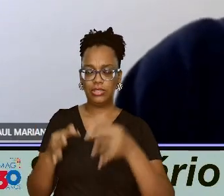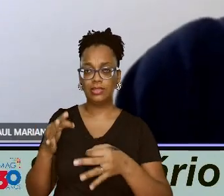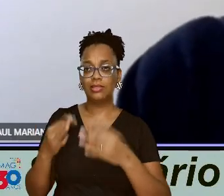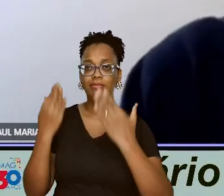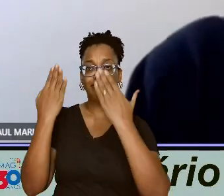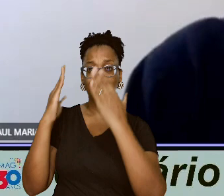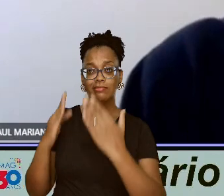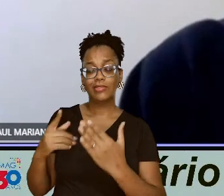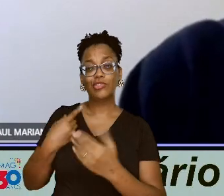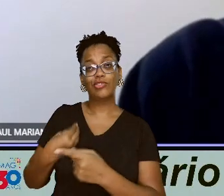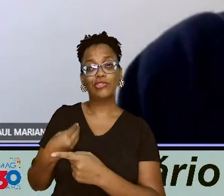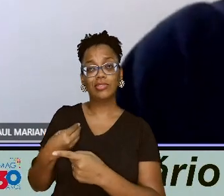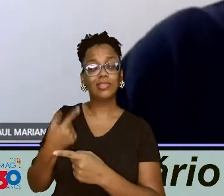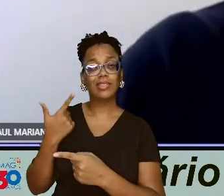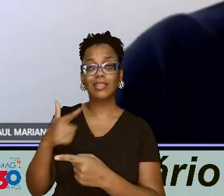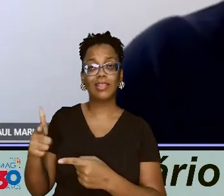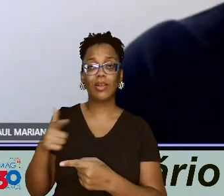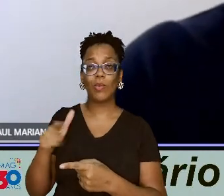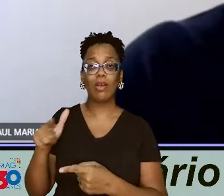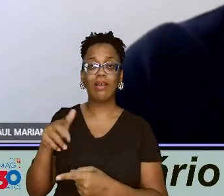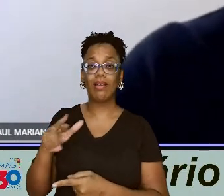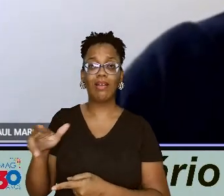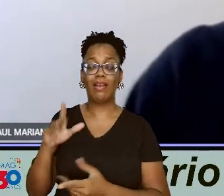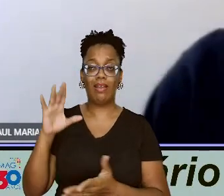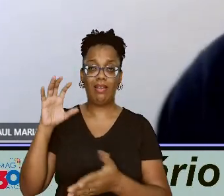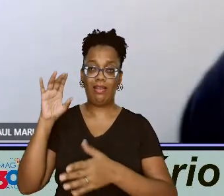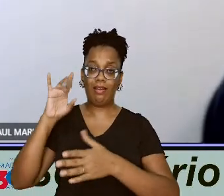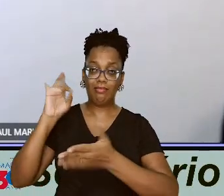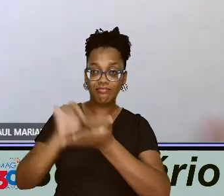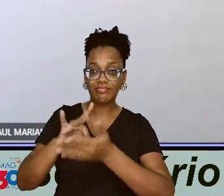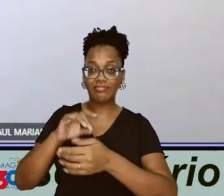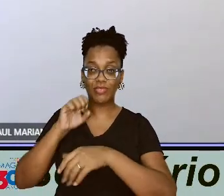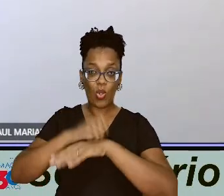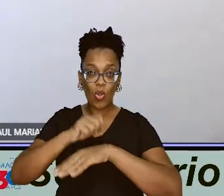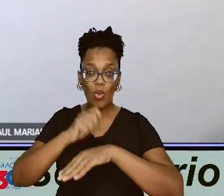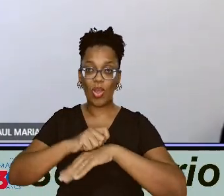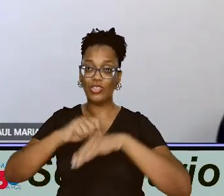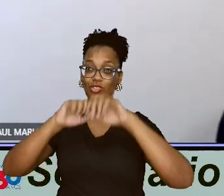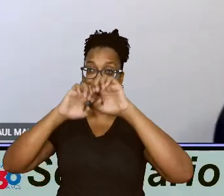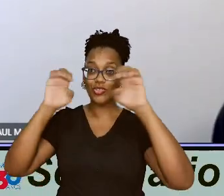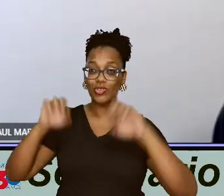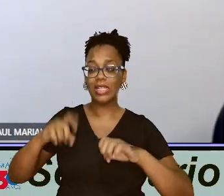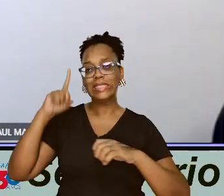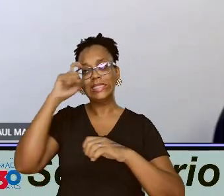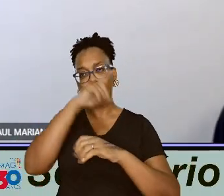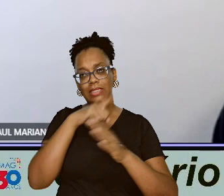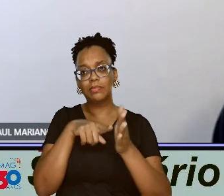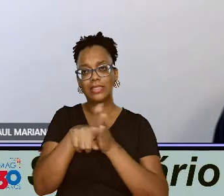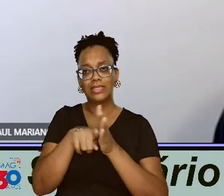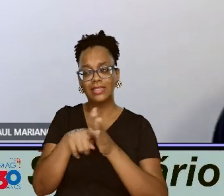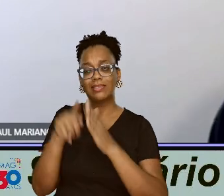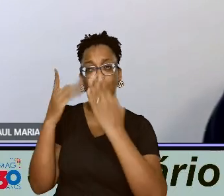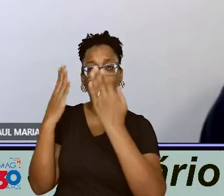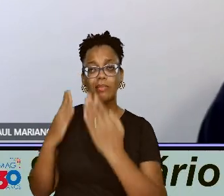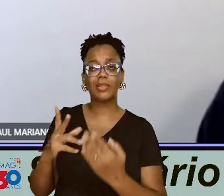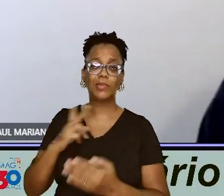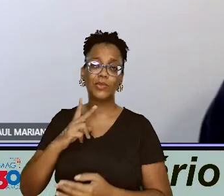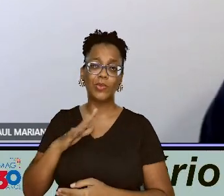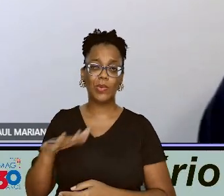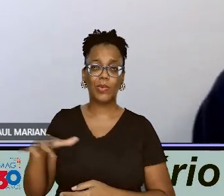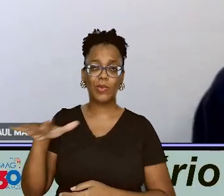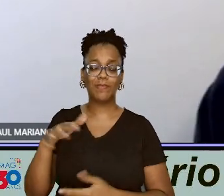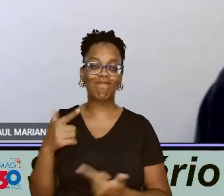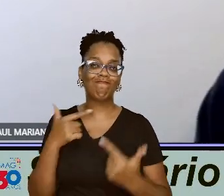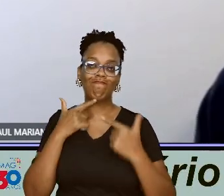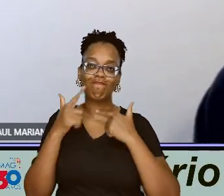nós temos ali não são dados concretos, não são estruturados e de difícil pesquisa. Ele é uma base textual, né? E a gente não